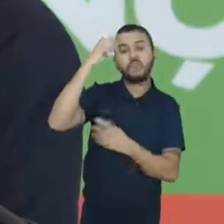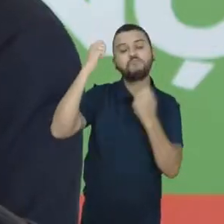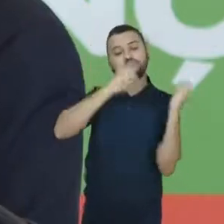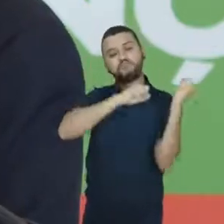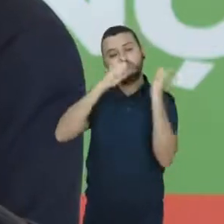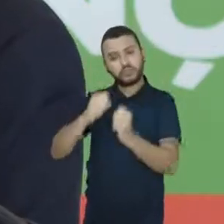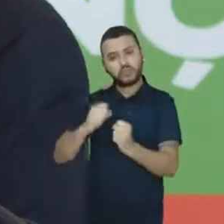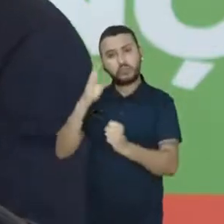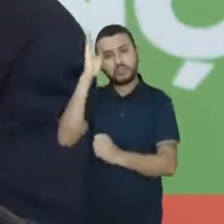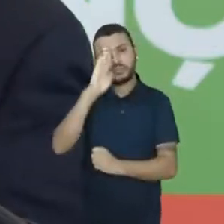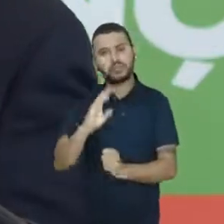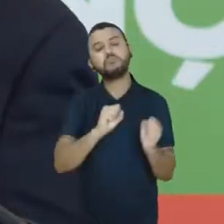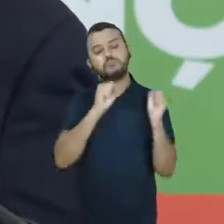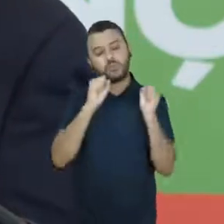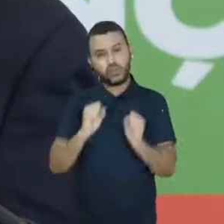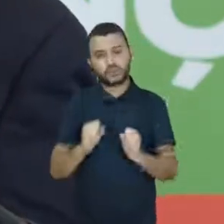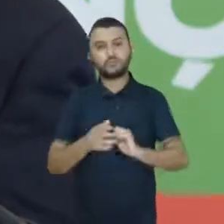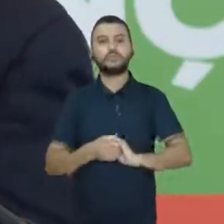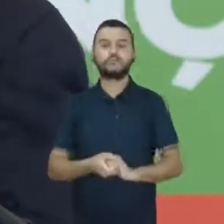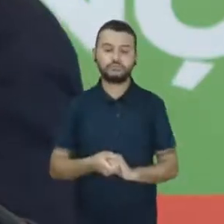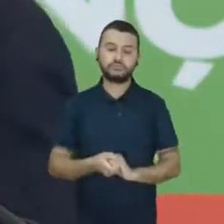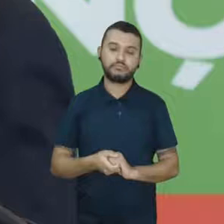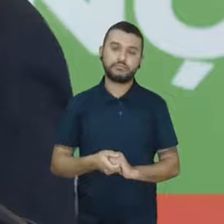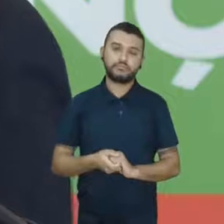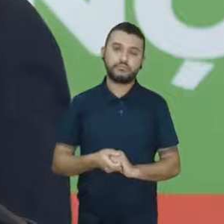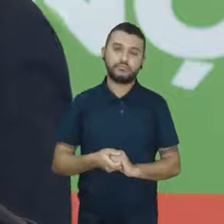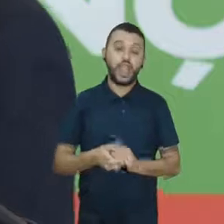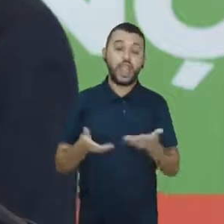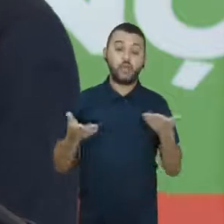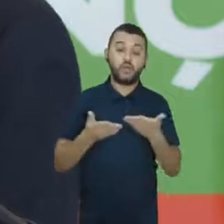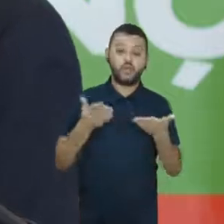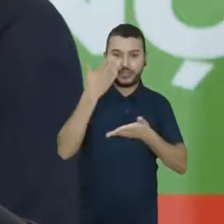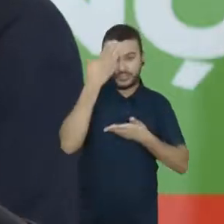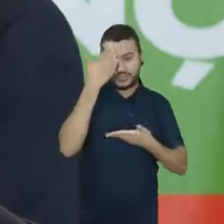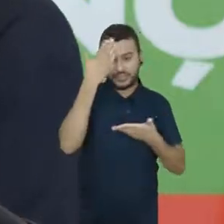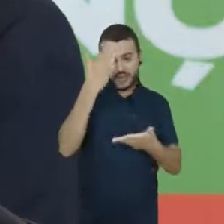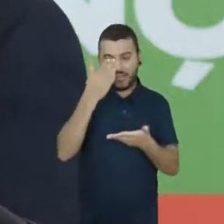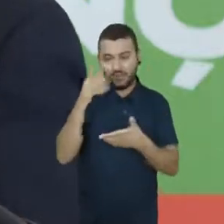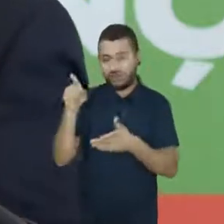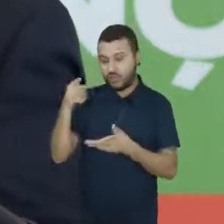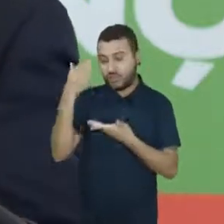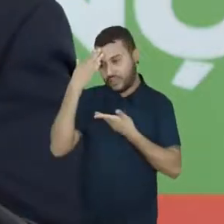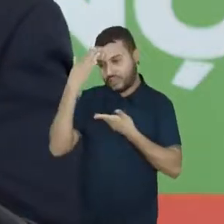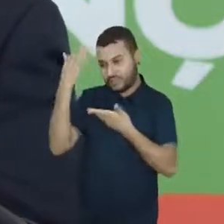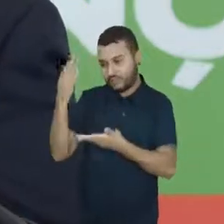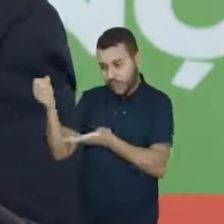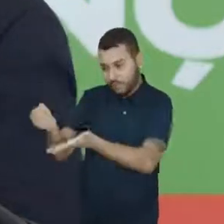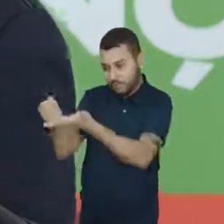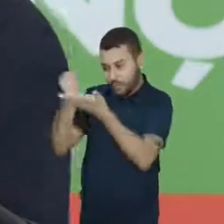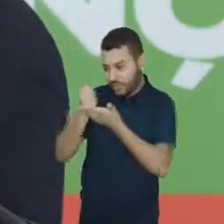fazer. Eu quero agradecer o teu apoio, a tua generosidade em tomar essa